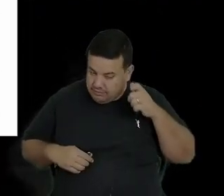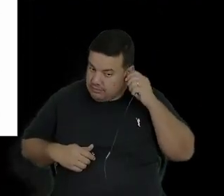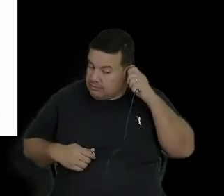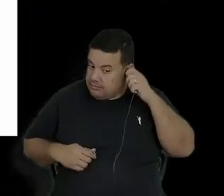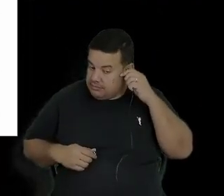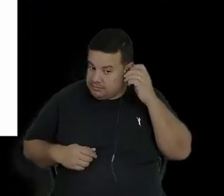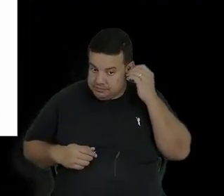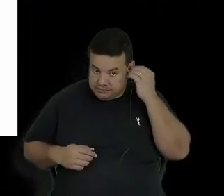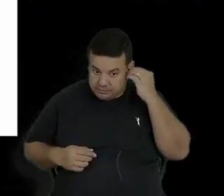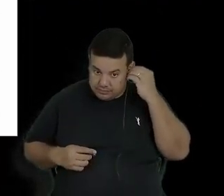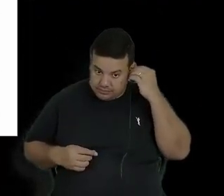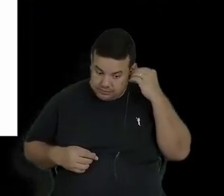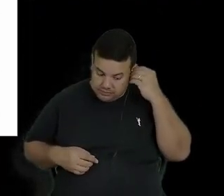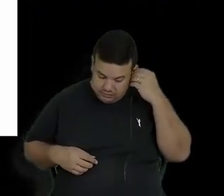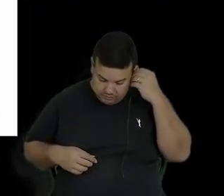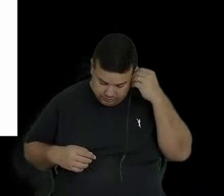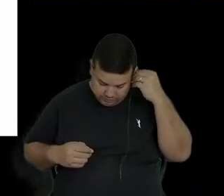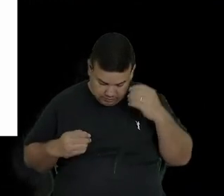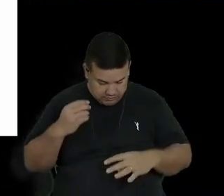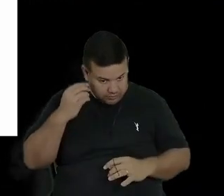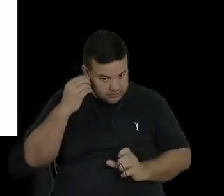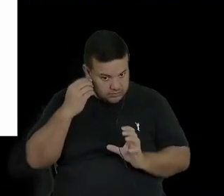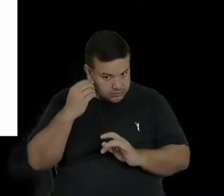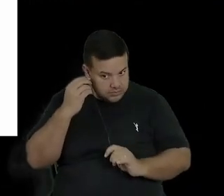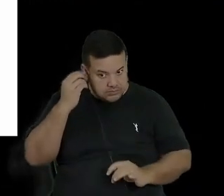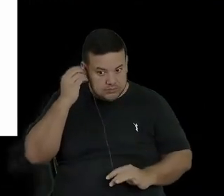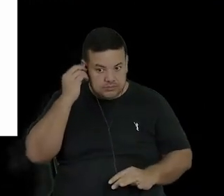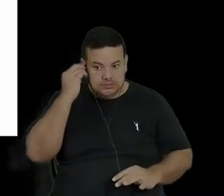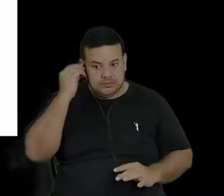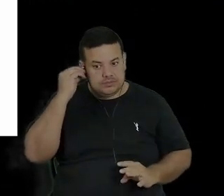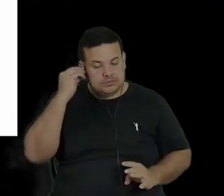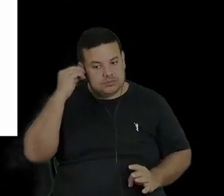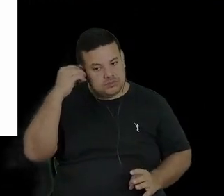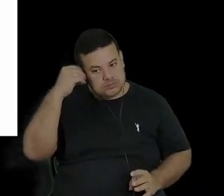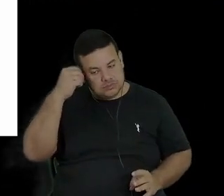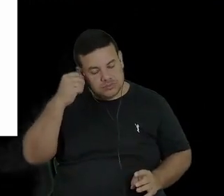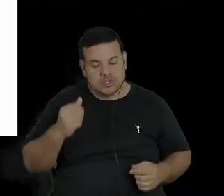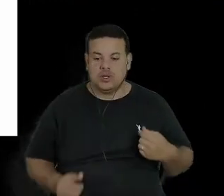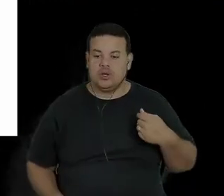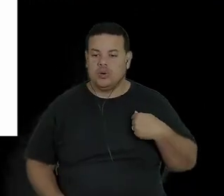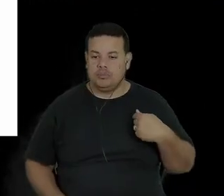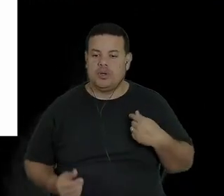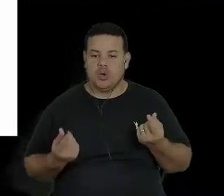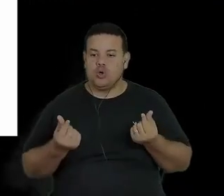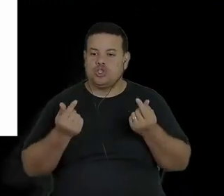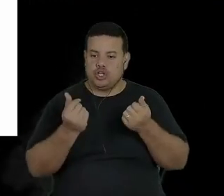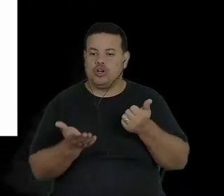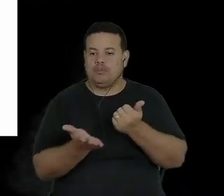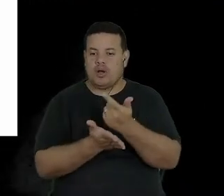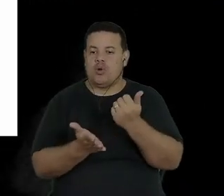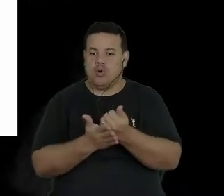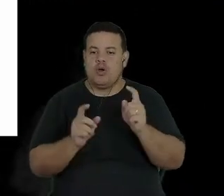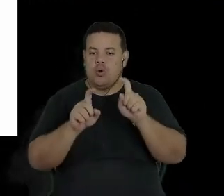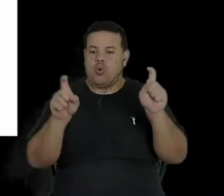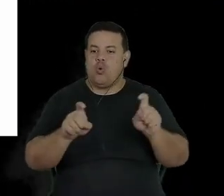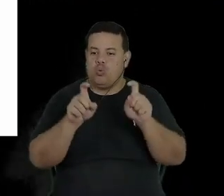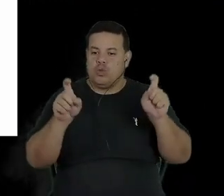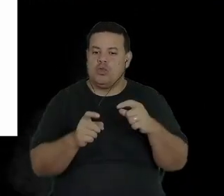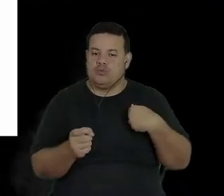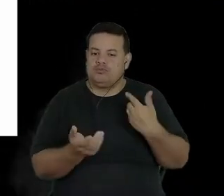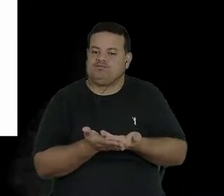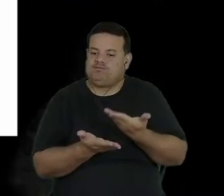meus almoços é para estudar. Eu não consigo... O meu dinheiro foi para comprar o meu supercomputador, que é o que eu faço daqui.